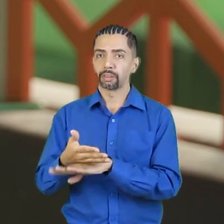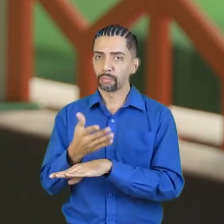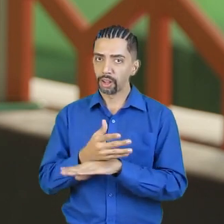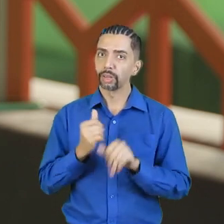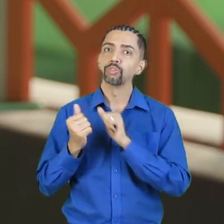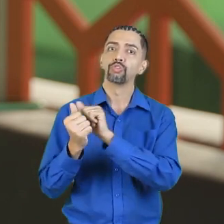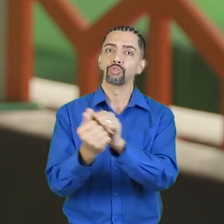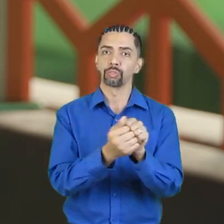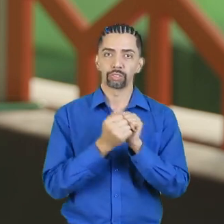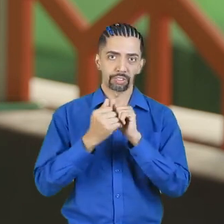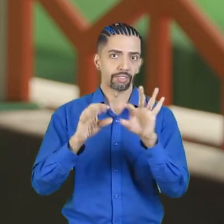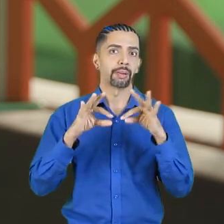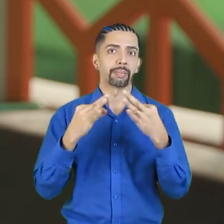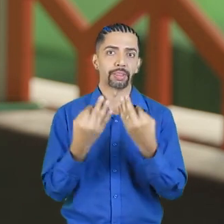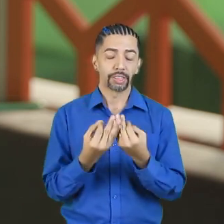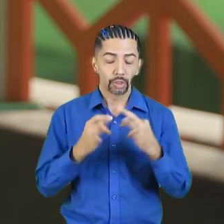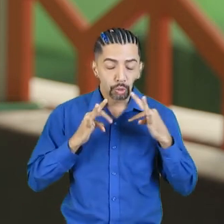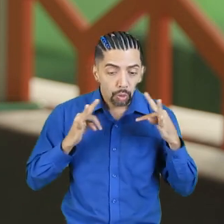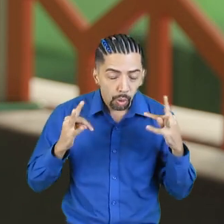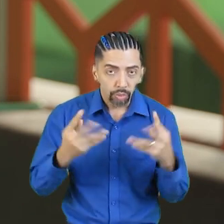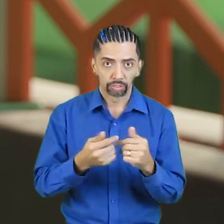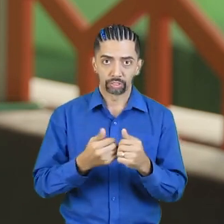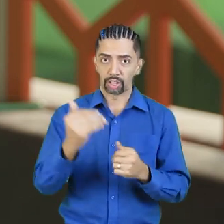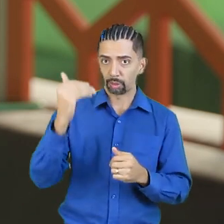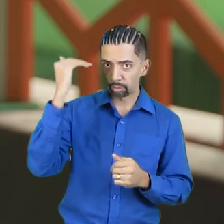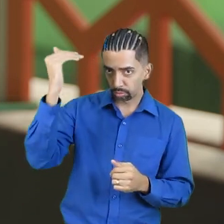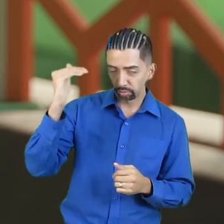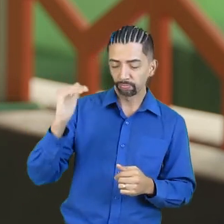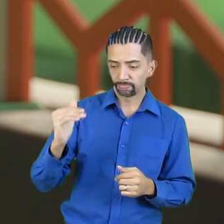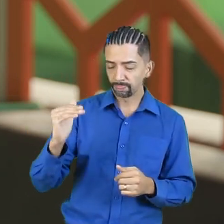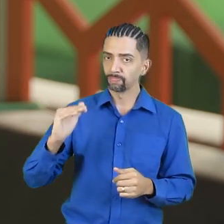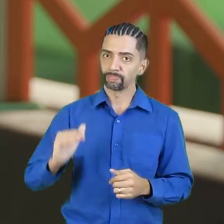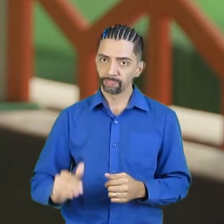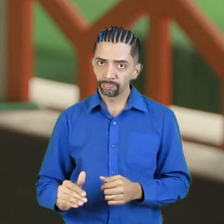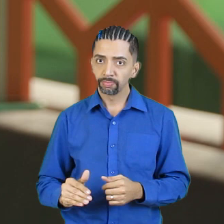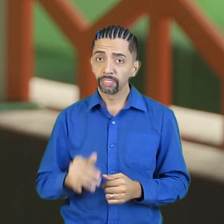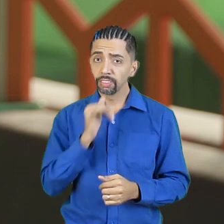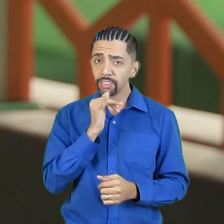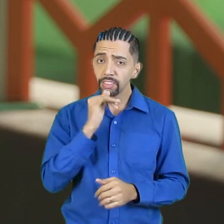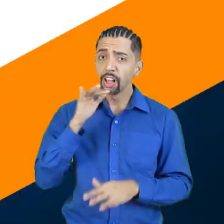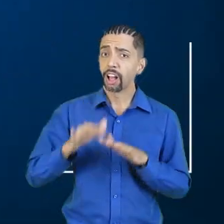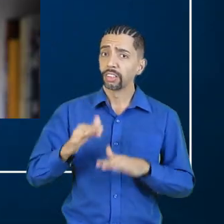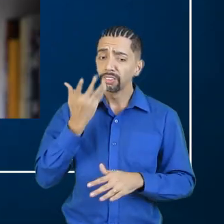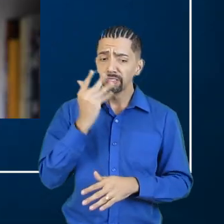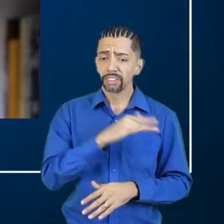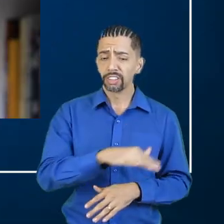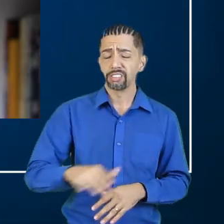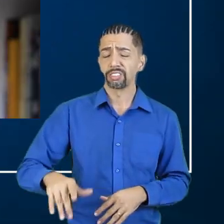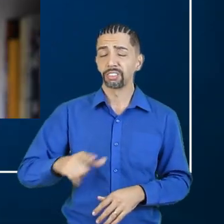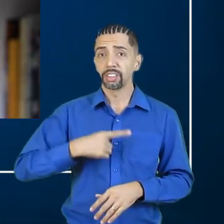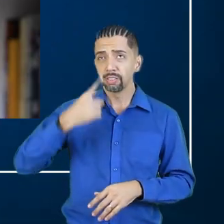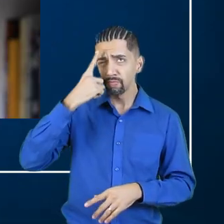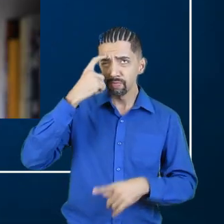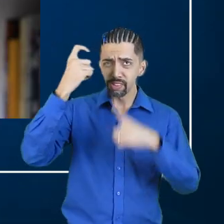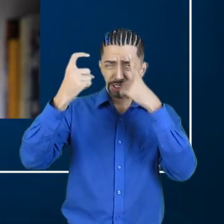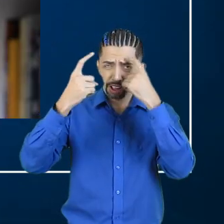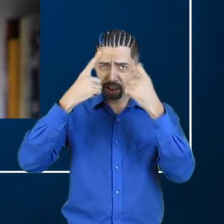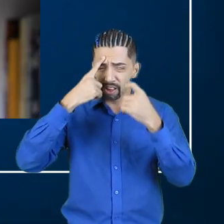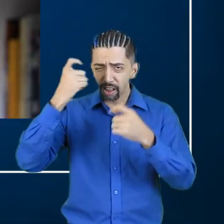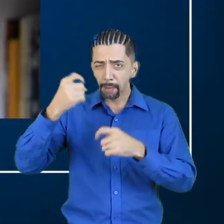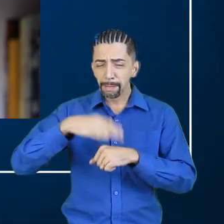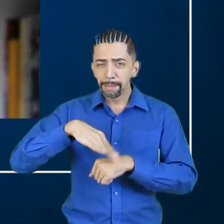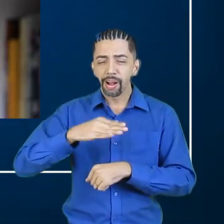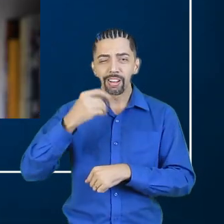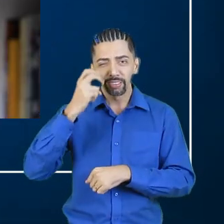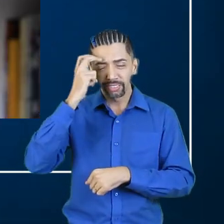serão necessárias que todos estejam compartilhados. Às vezes uma criança tem ideias muito mais inteligentes do que